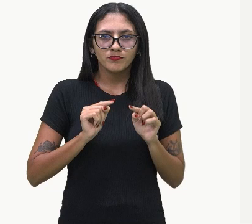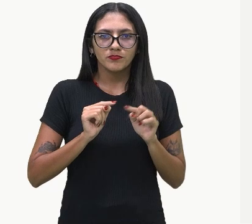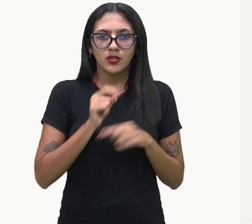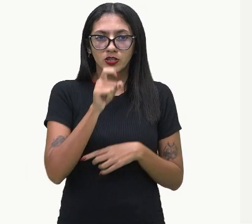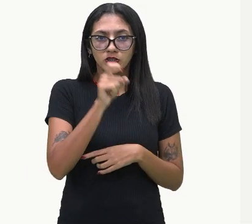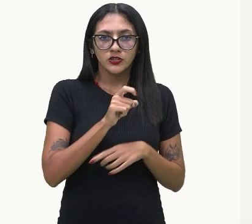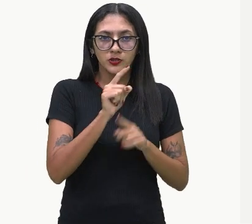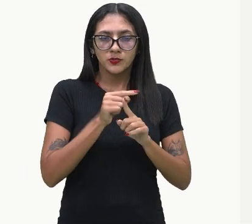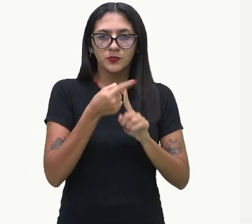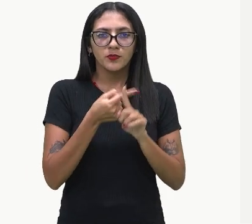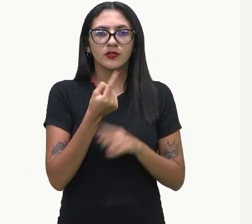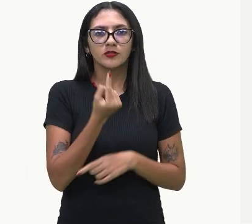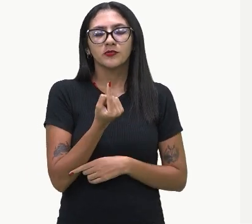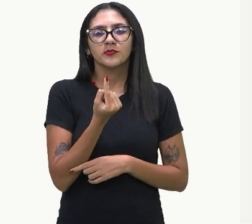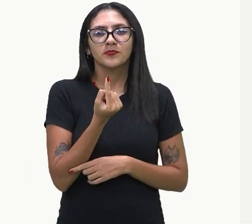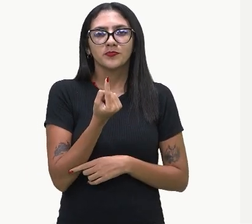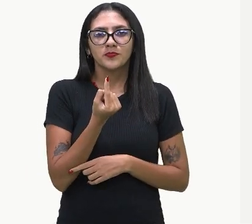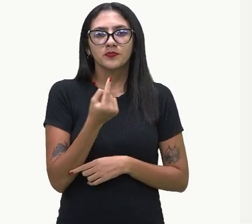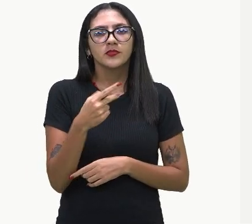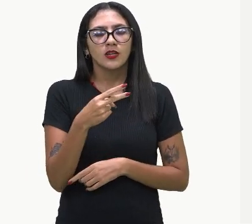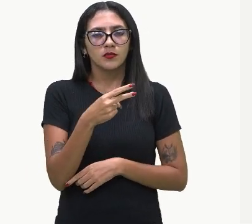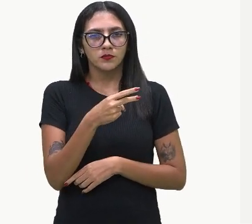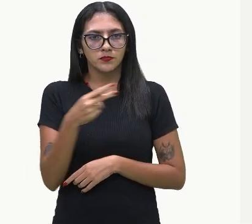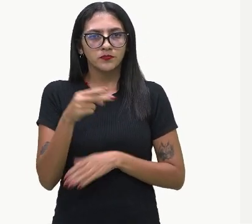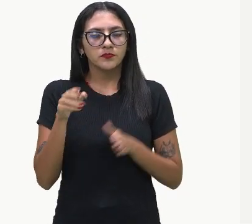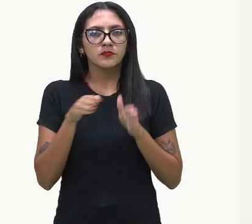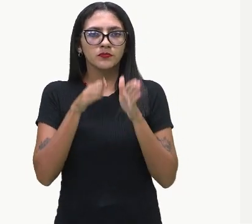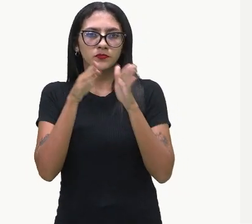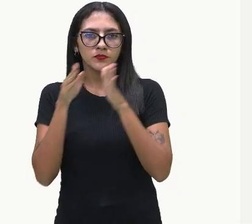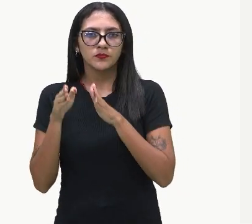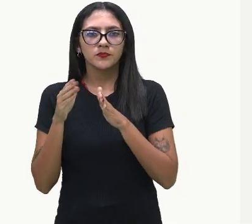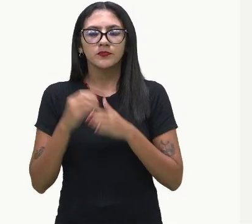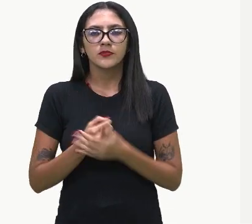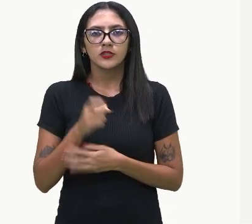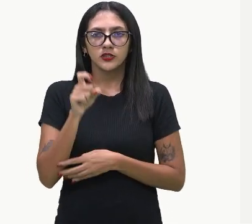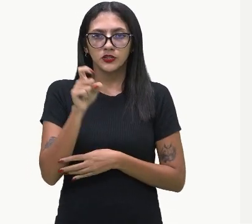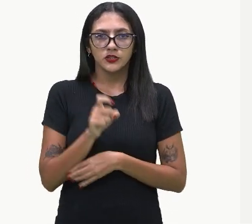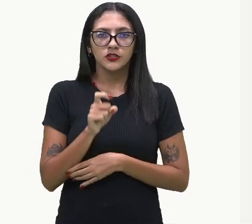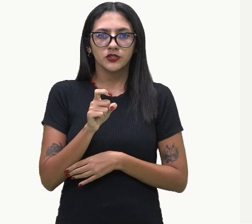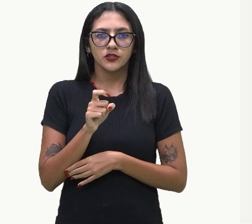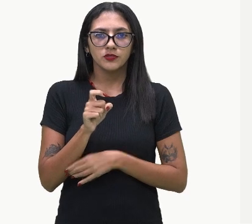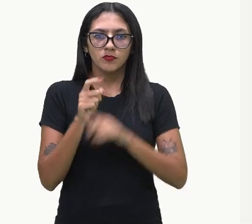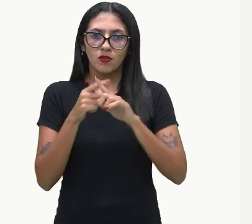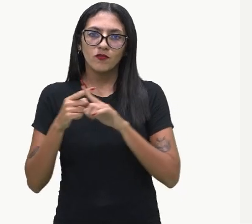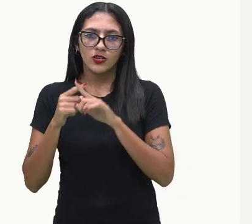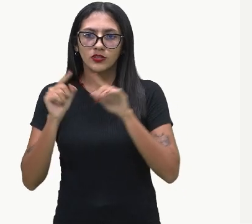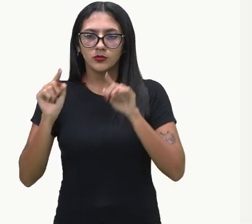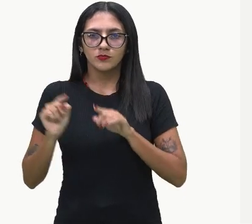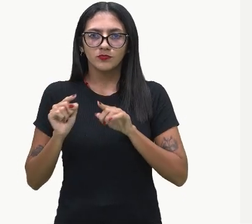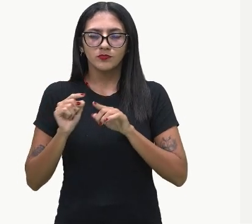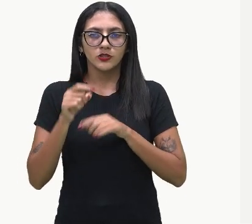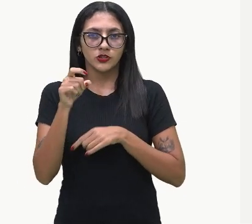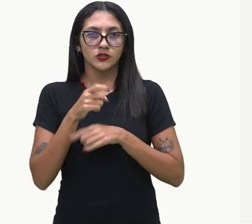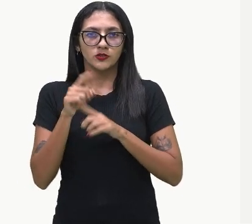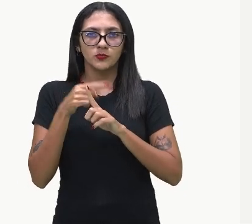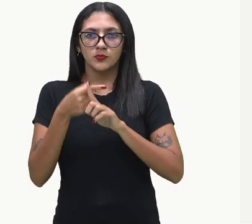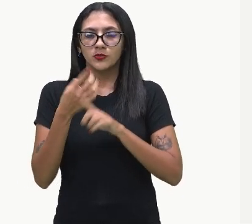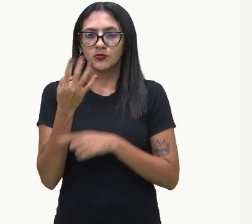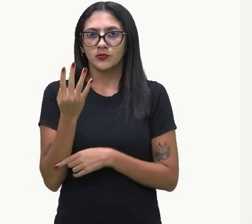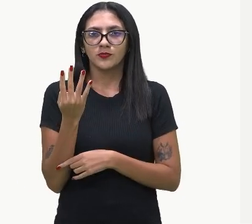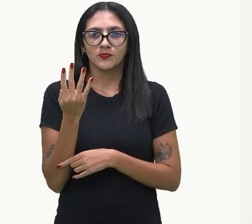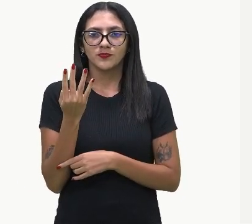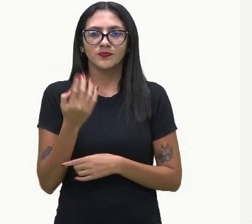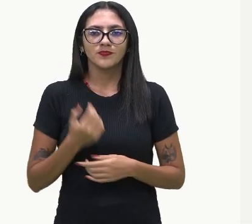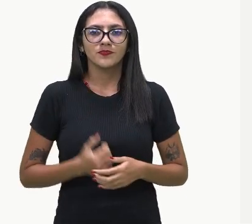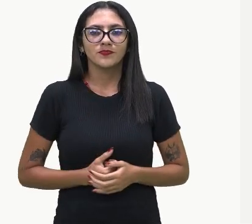1. E aí a minha outra multiplicação é x vezes x mais 4. Tudo